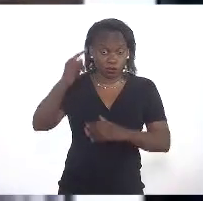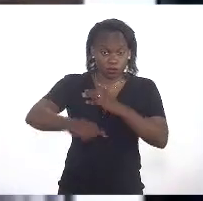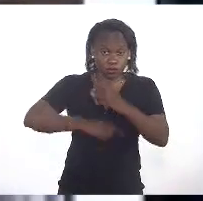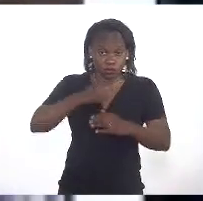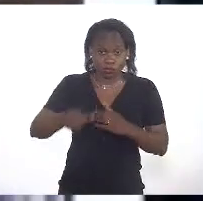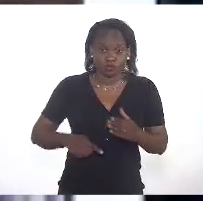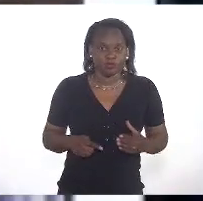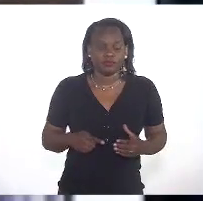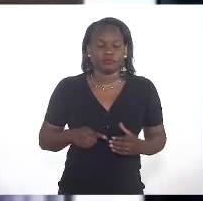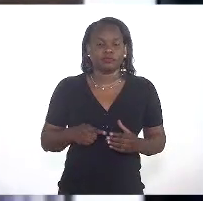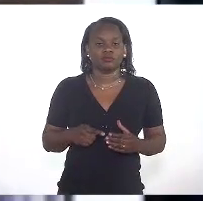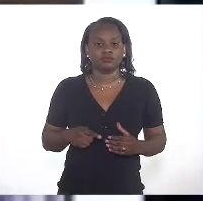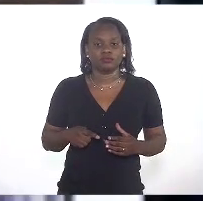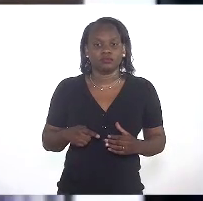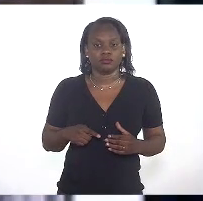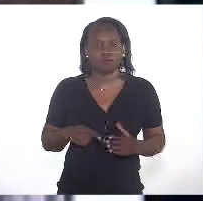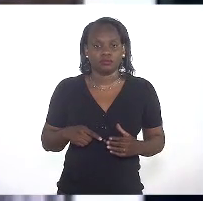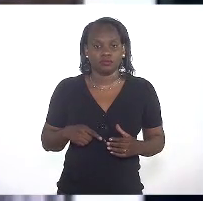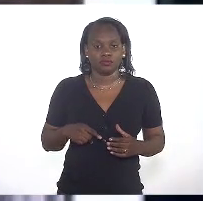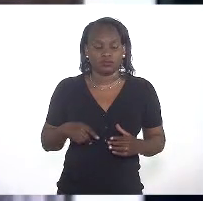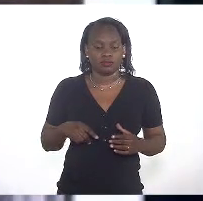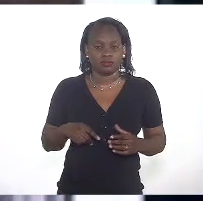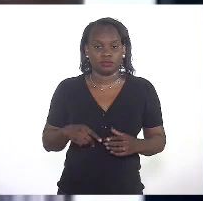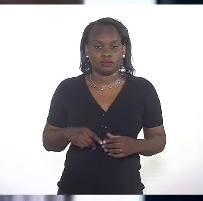mundo, neste planeta,